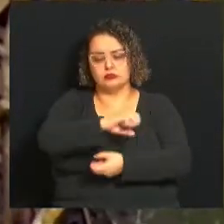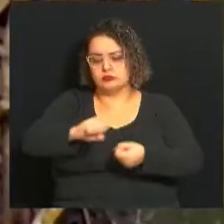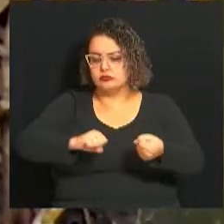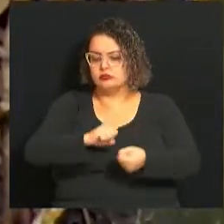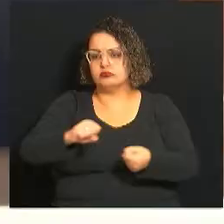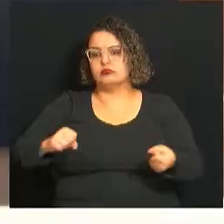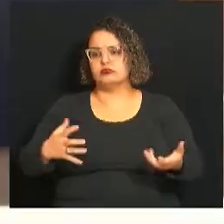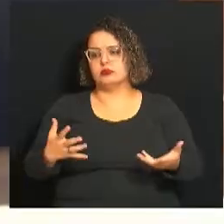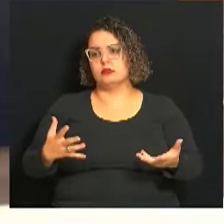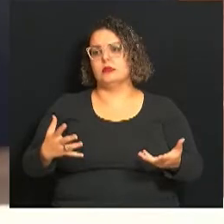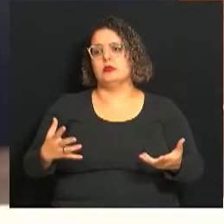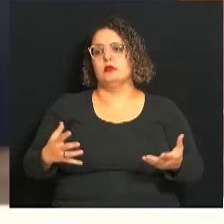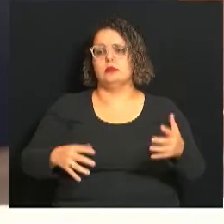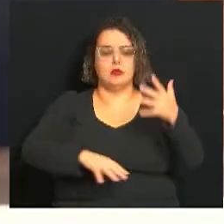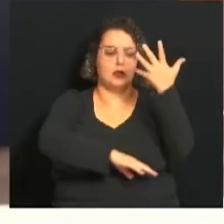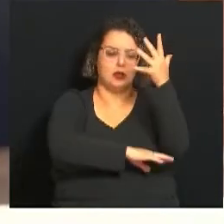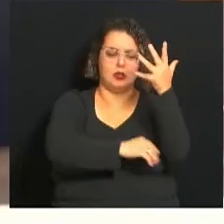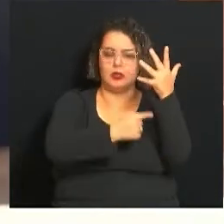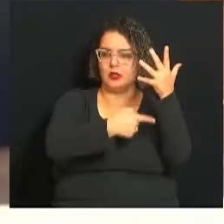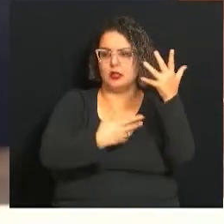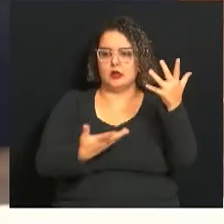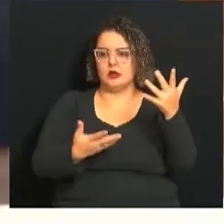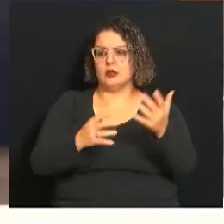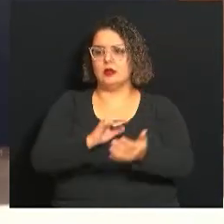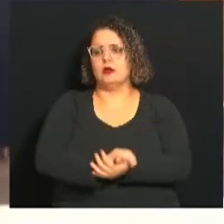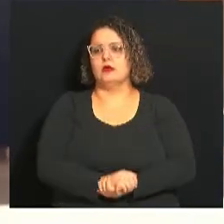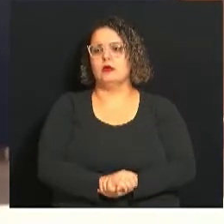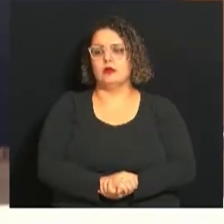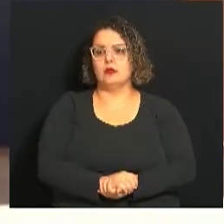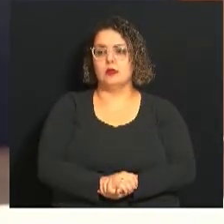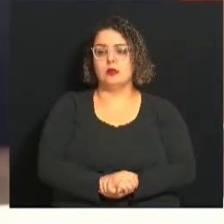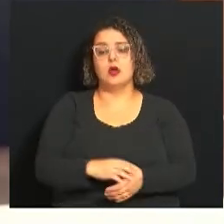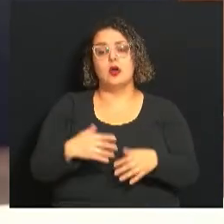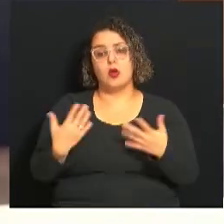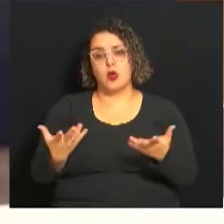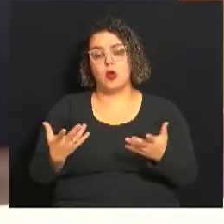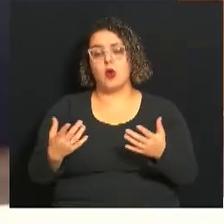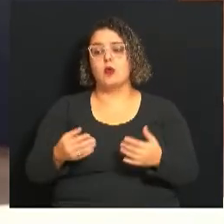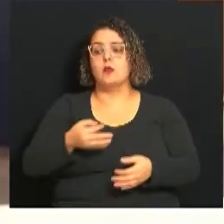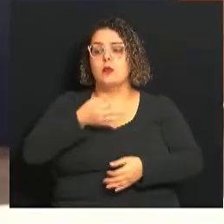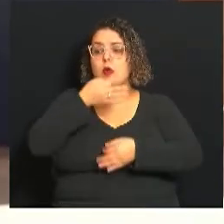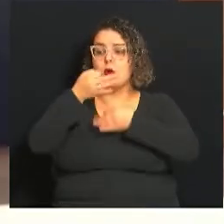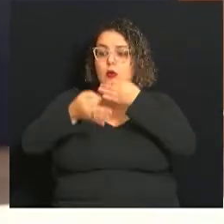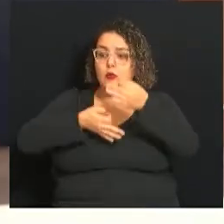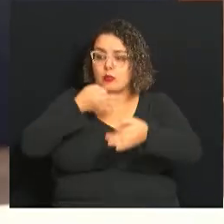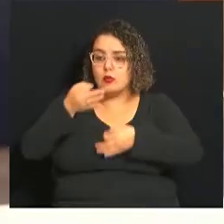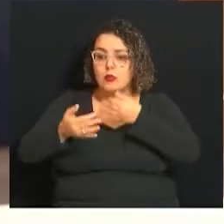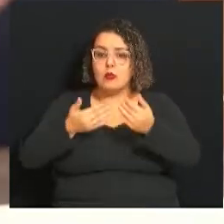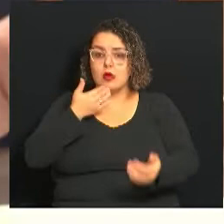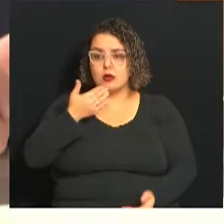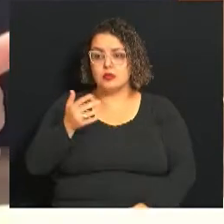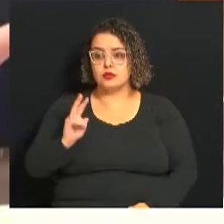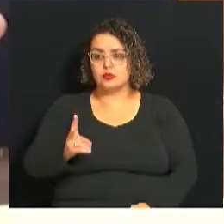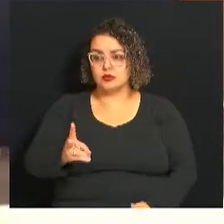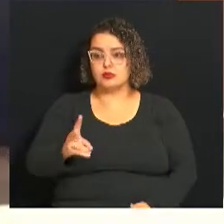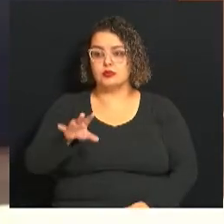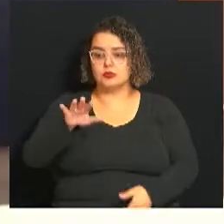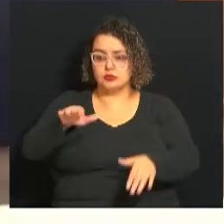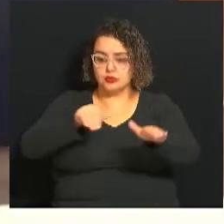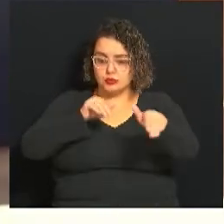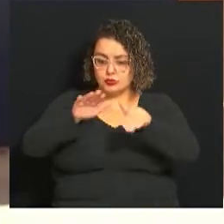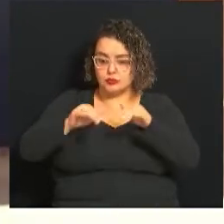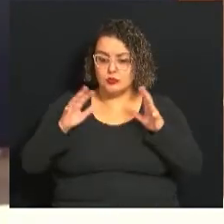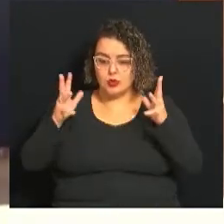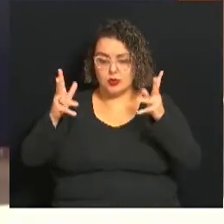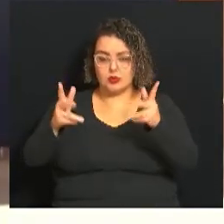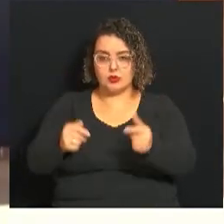da árvore, enfim. E como essa é uma demanda recorrente, a gente resolveu chamar os envolvidos,